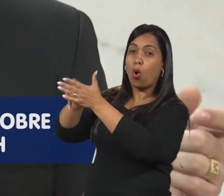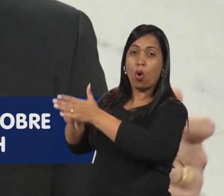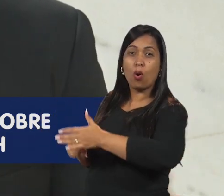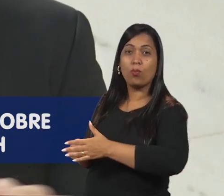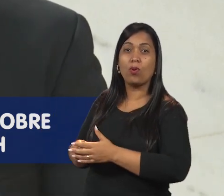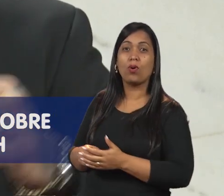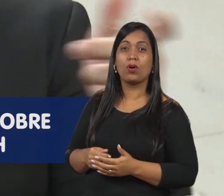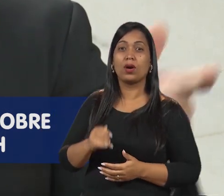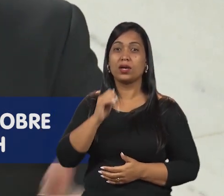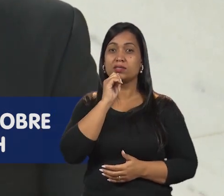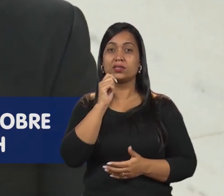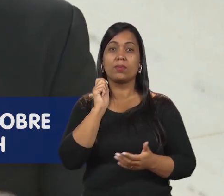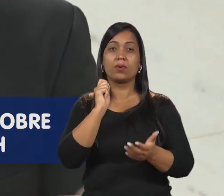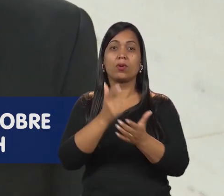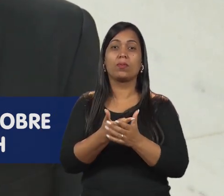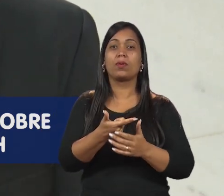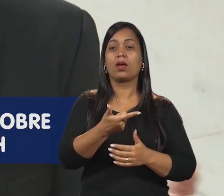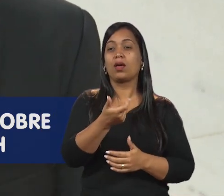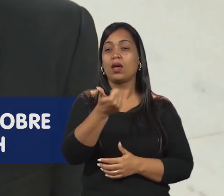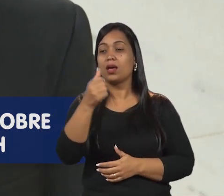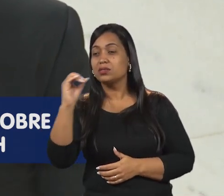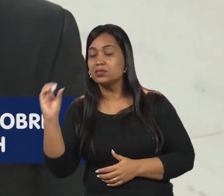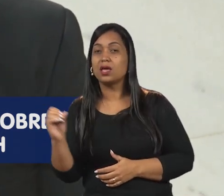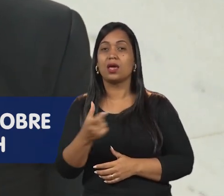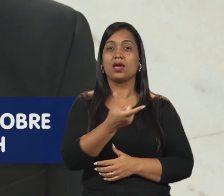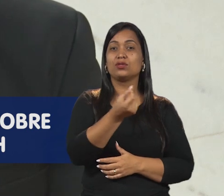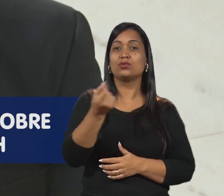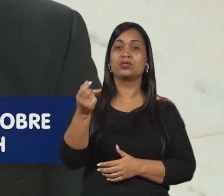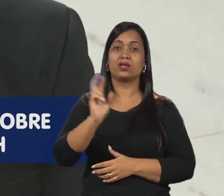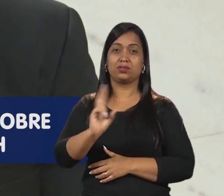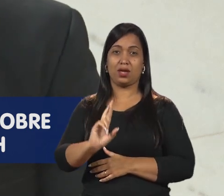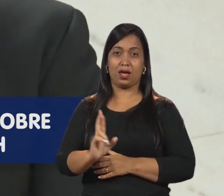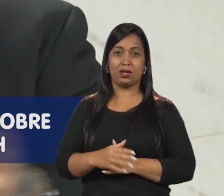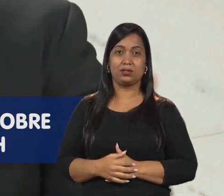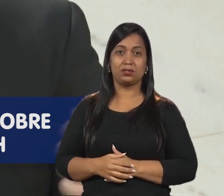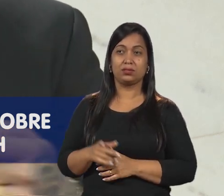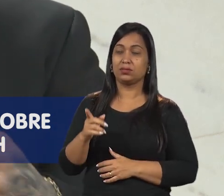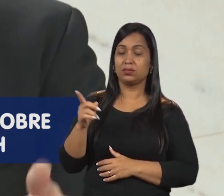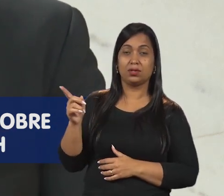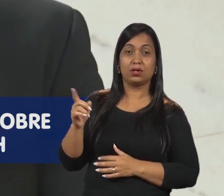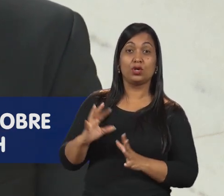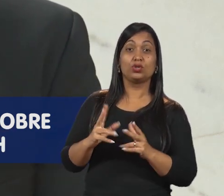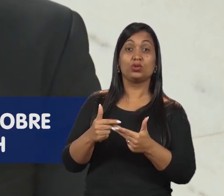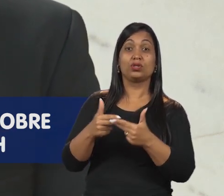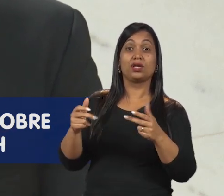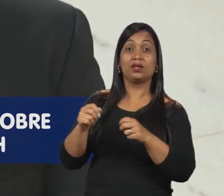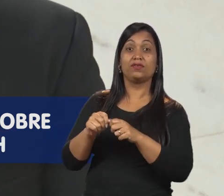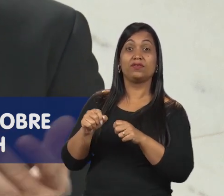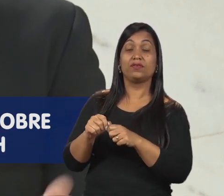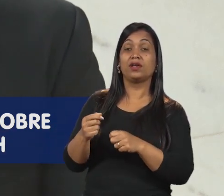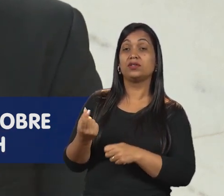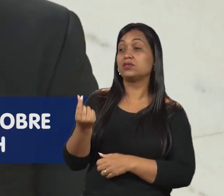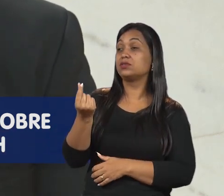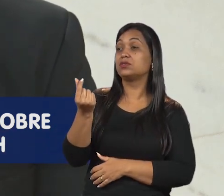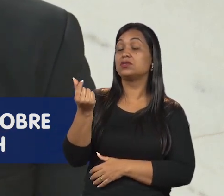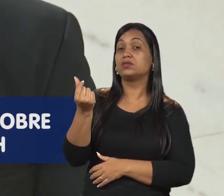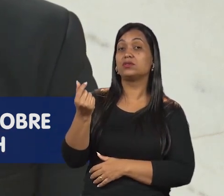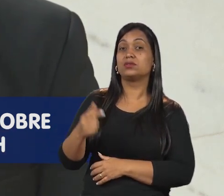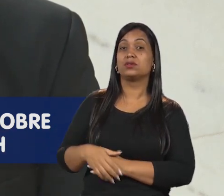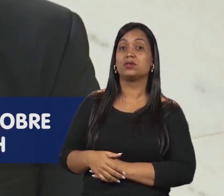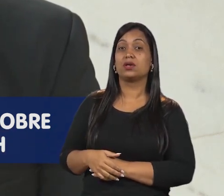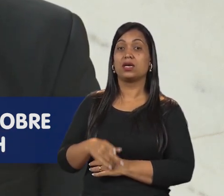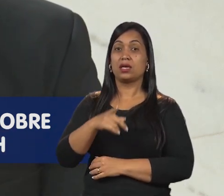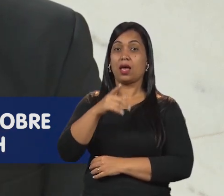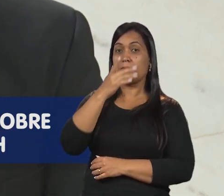para obter 100, 200 reais ali na venda. Aquele custo, tudo que ele fez ali gerou um custo ao empresário de 6